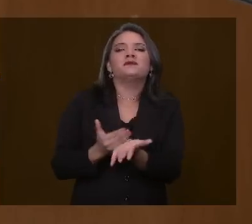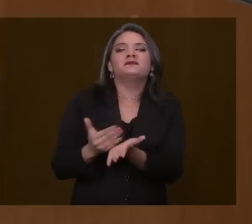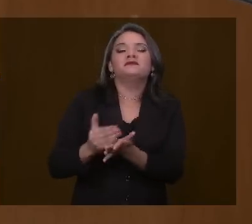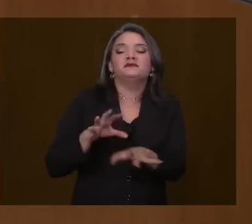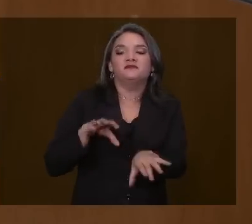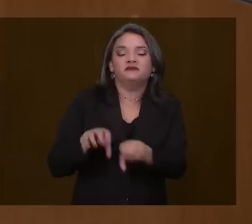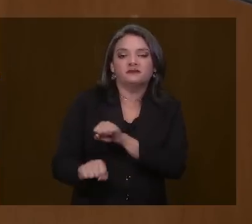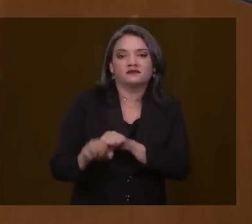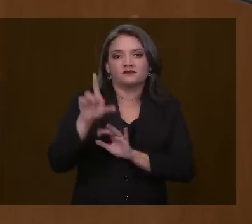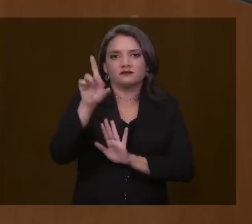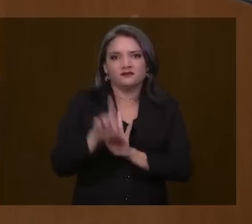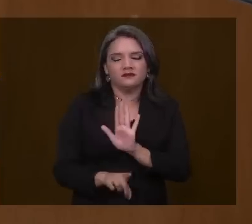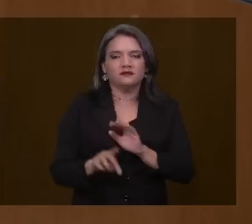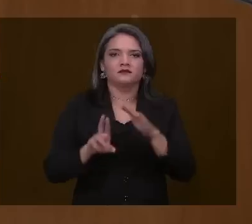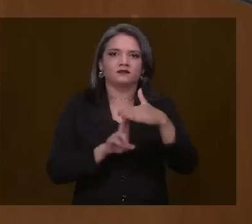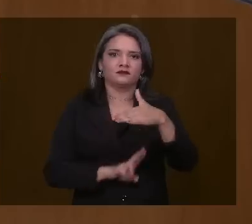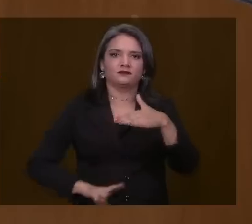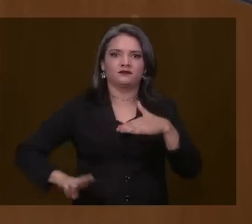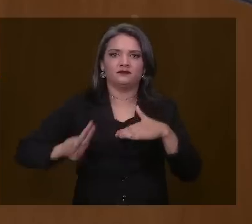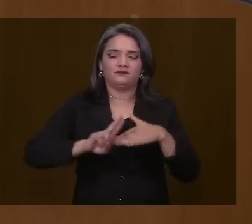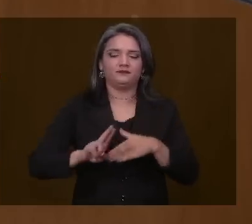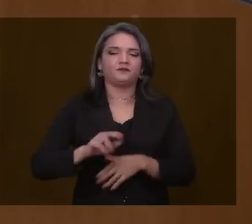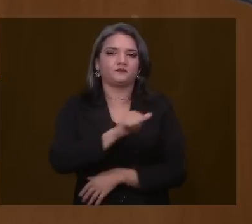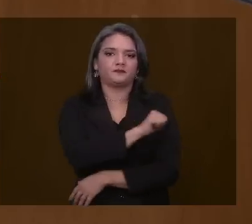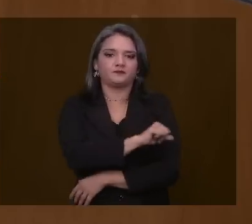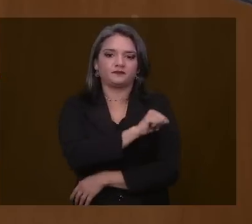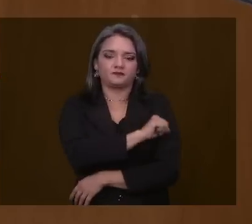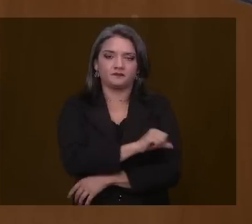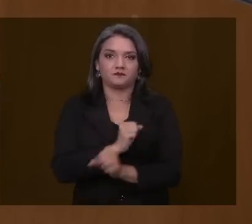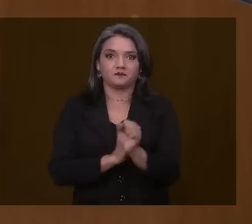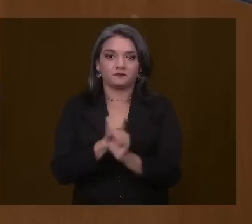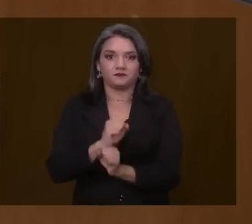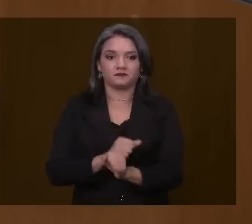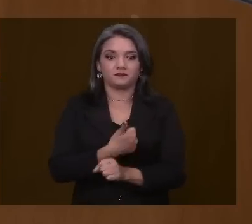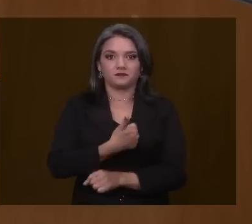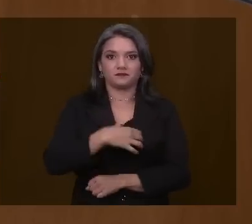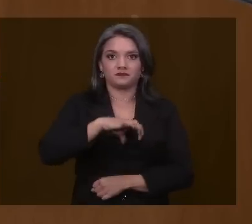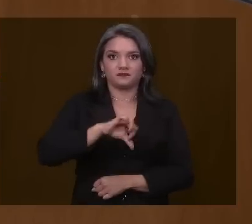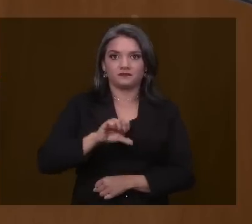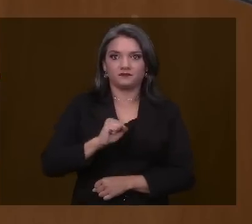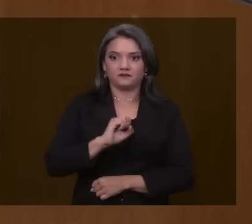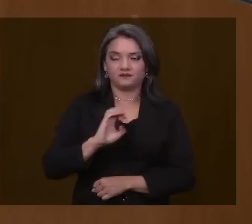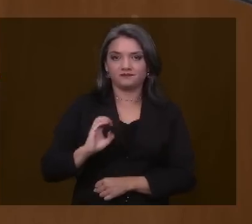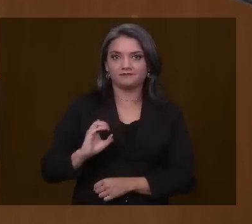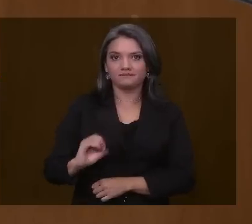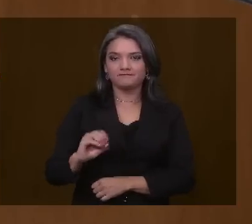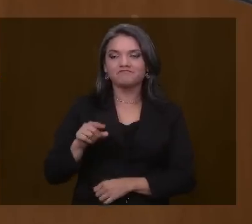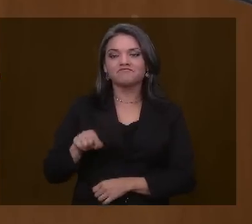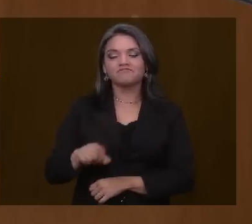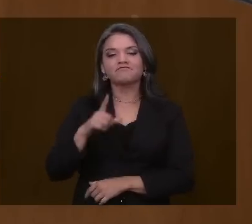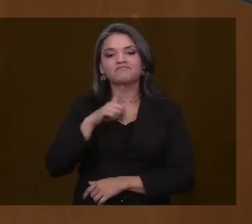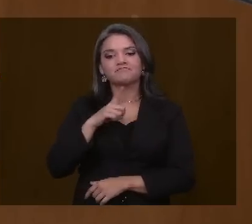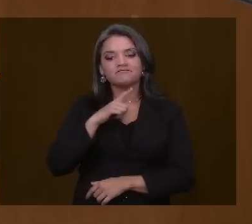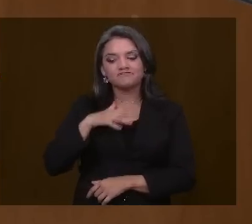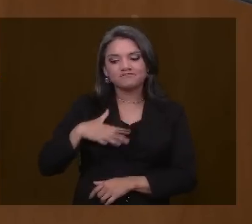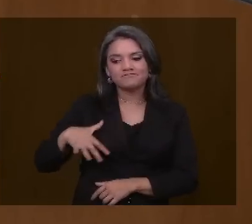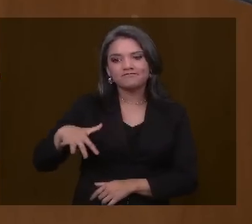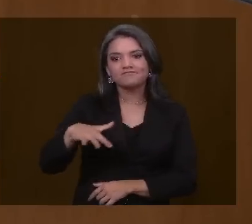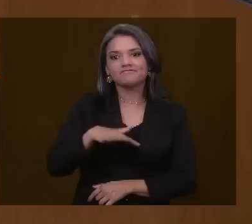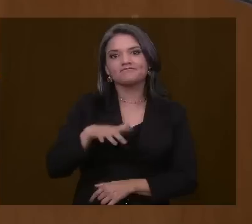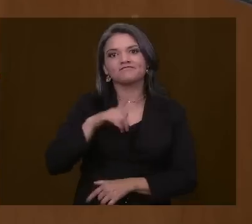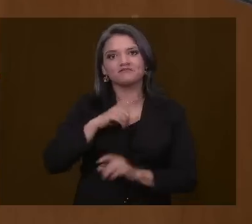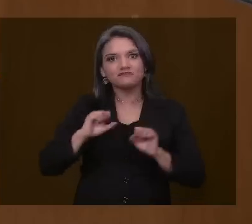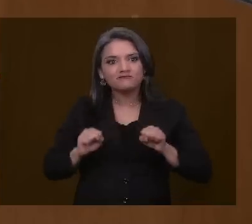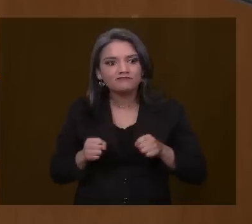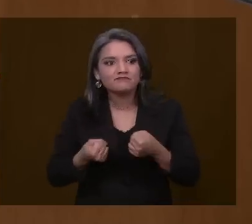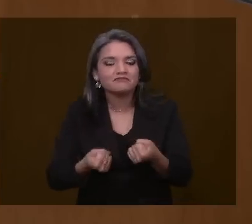do Estado do Rio de Janeiro, UERJ, em 1980, quando esteve imerso em um ambiente de fervoroso